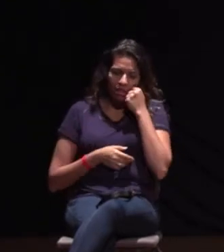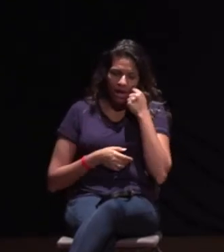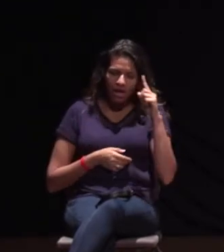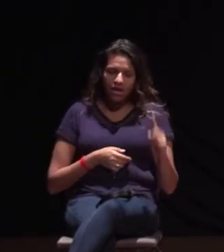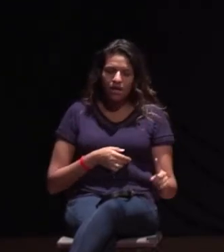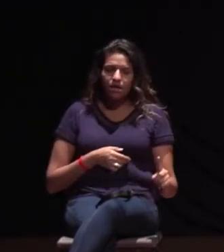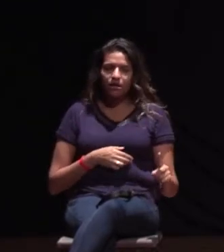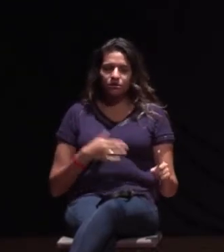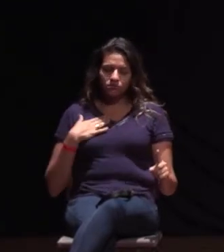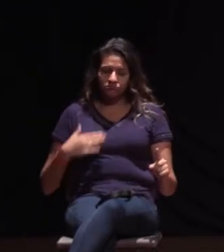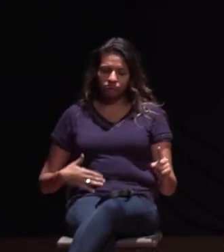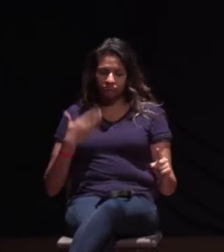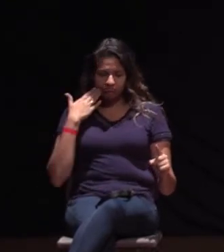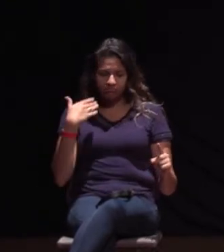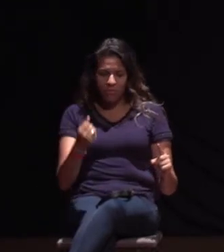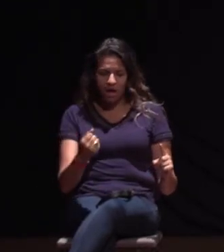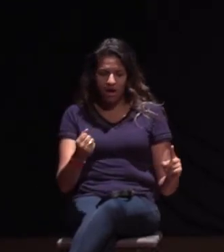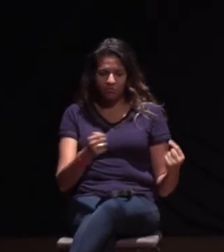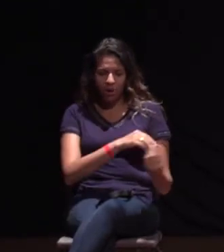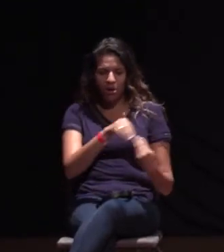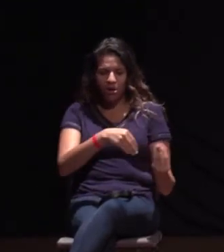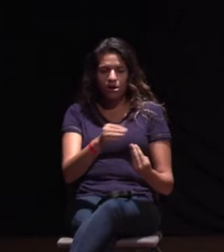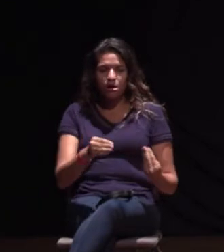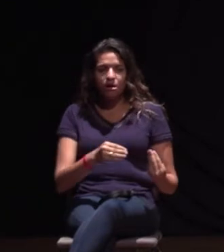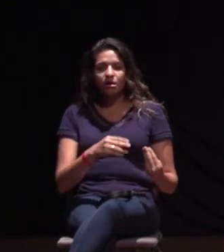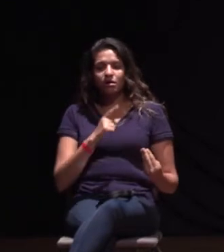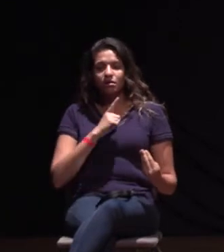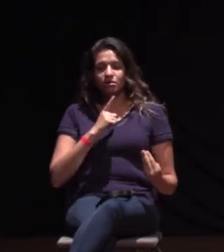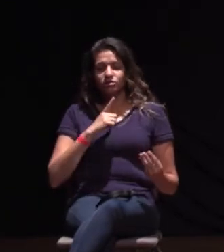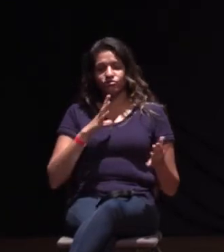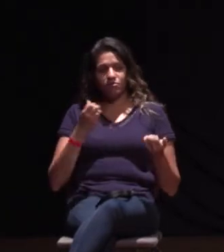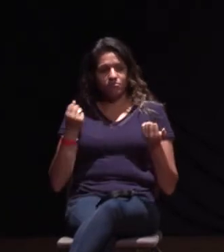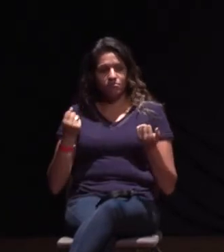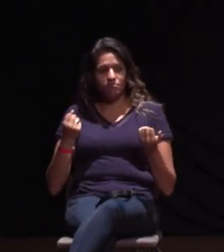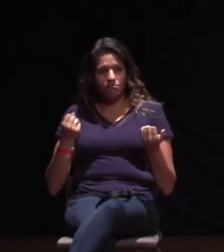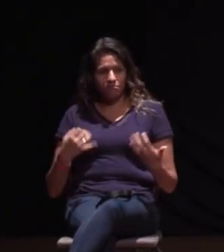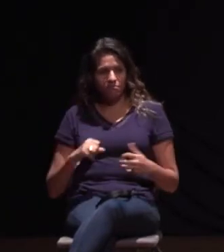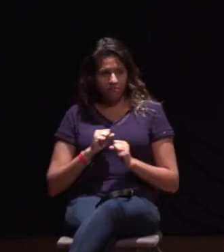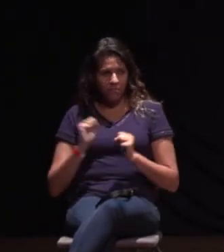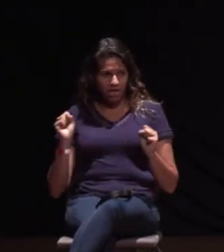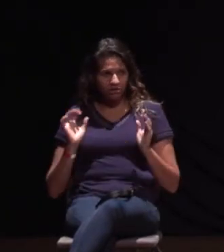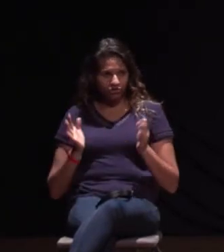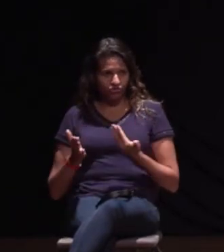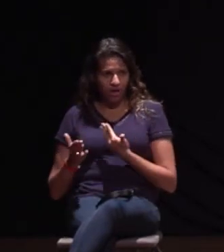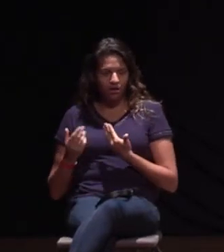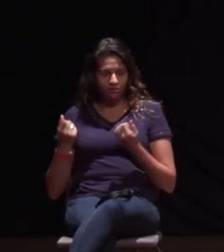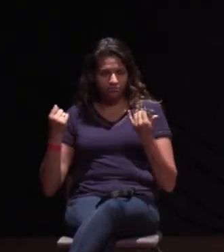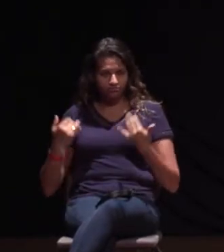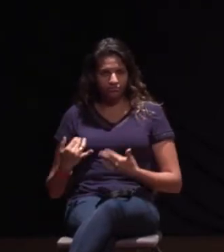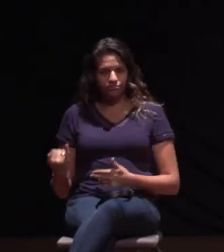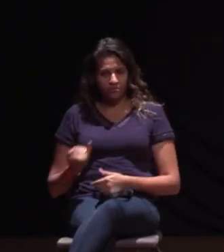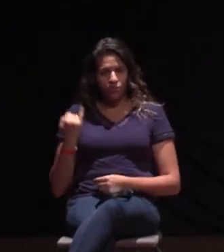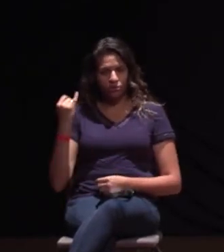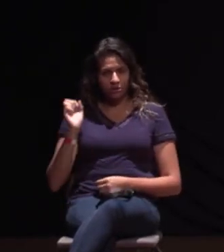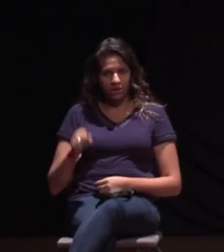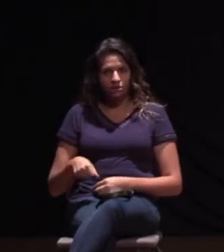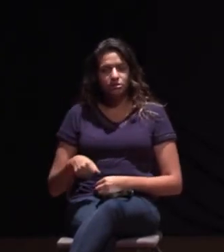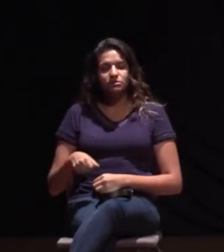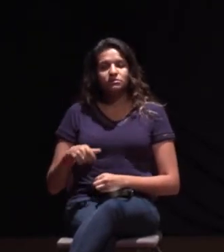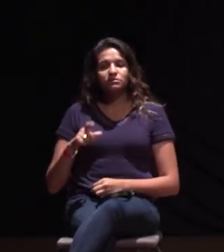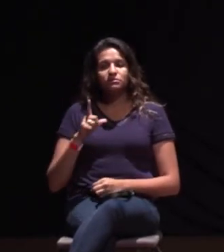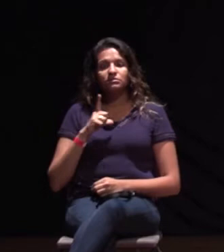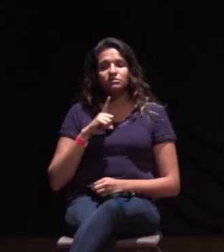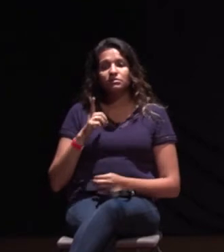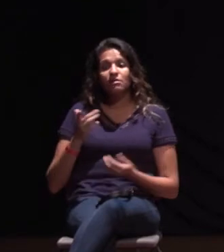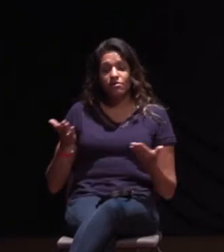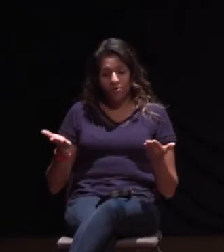ouviu as falas pela manhã, e acho que elas foram muito importantes. E, por exemplo, hoje eu acho que